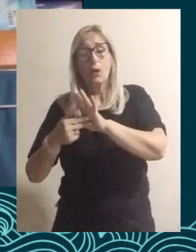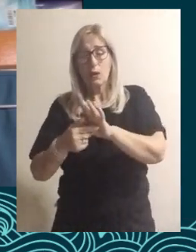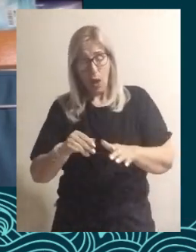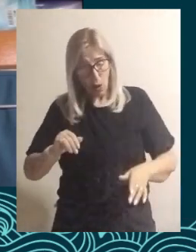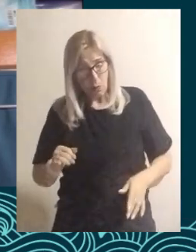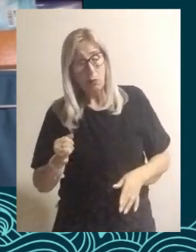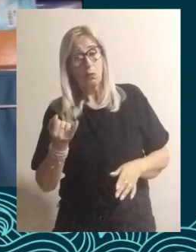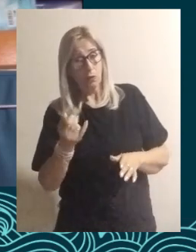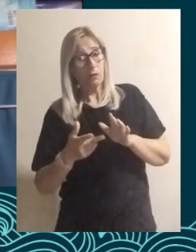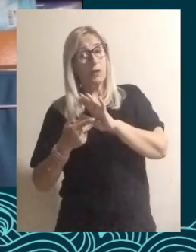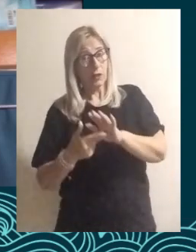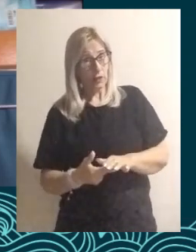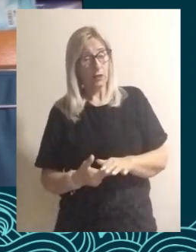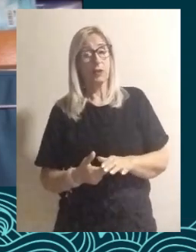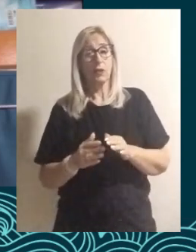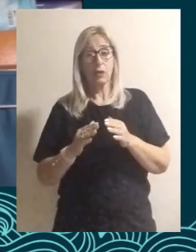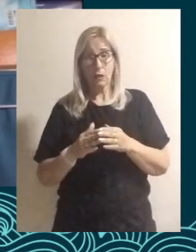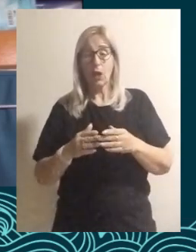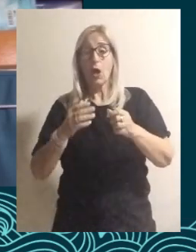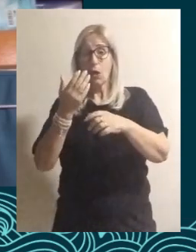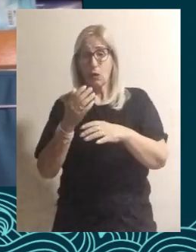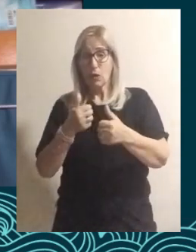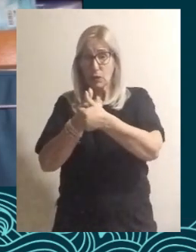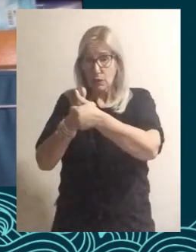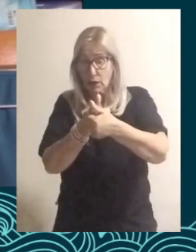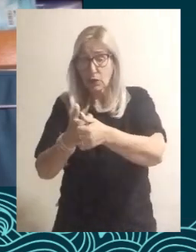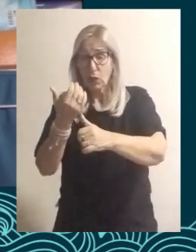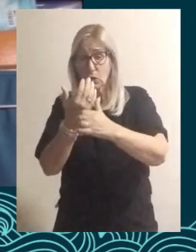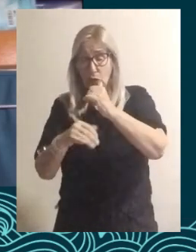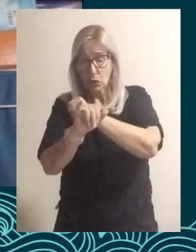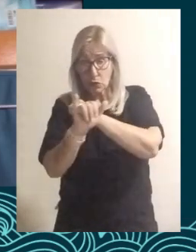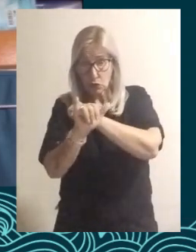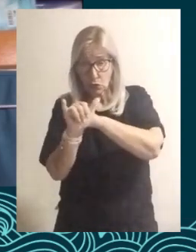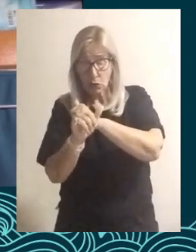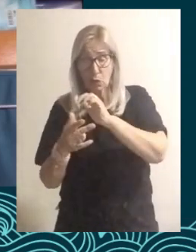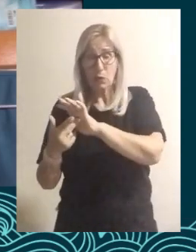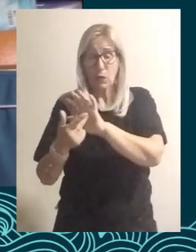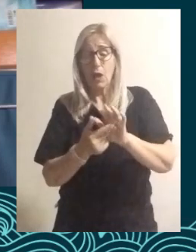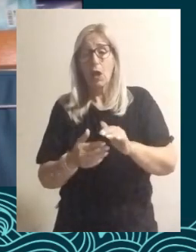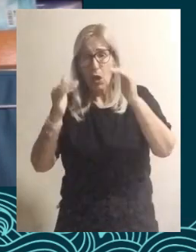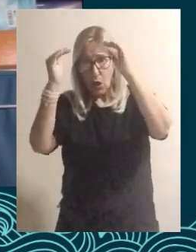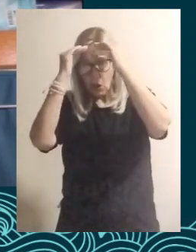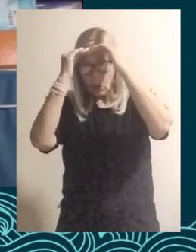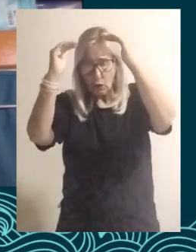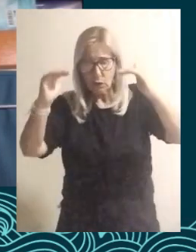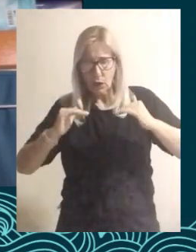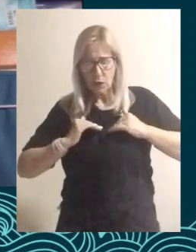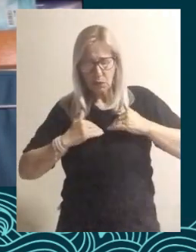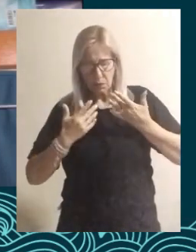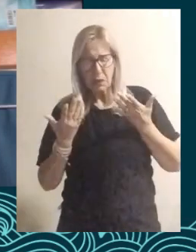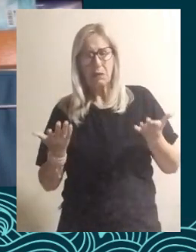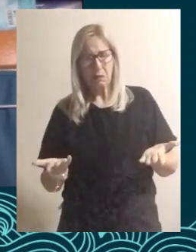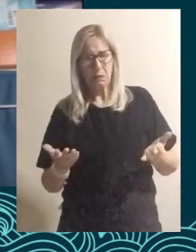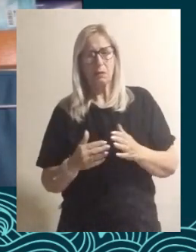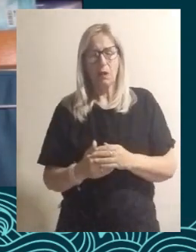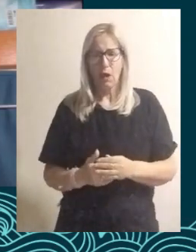Mas eu tive essa oportunidade que me foi dada tanto por um seguidor do YouTube, né, que se tornou um grande amigo, o Henrique, que confiou em